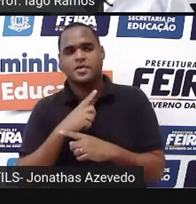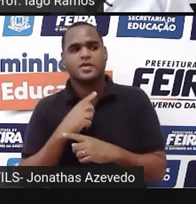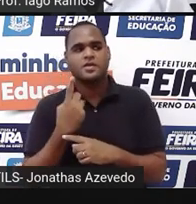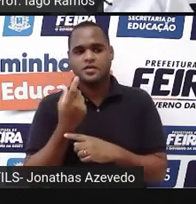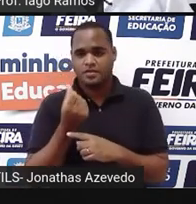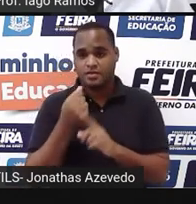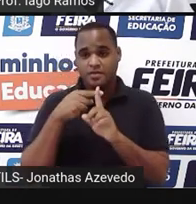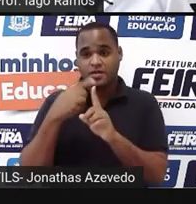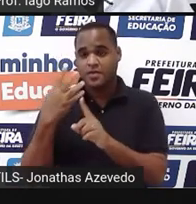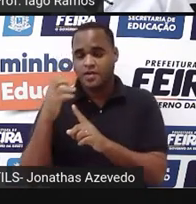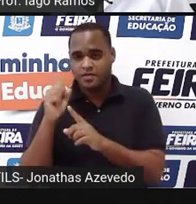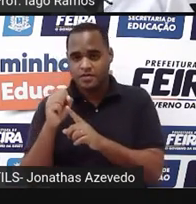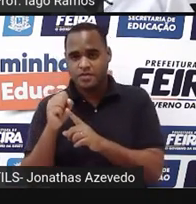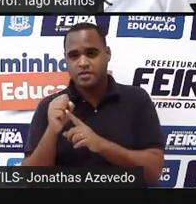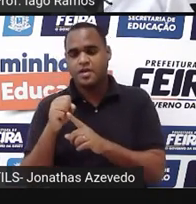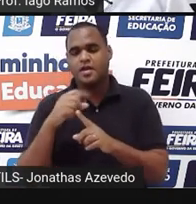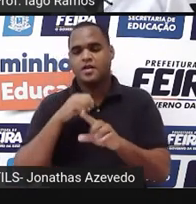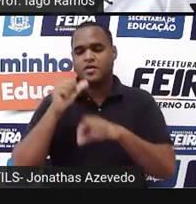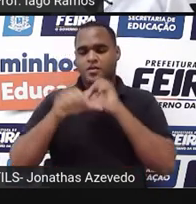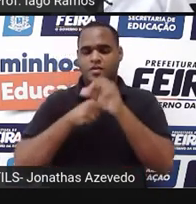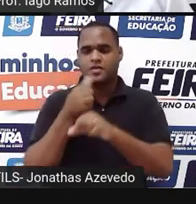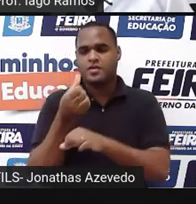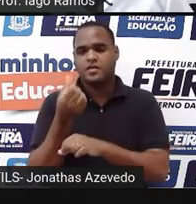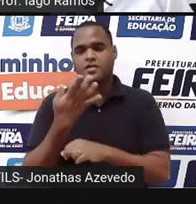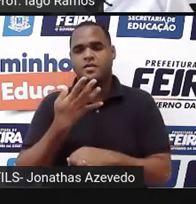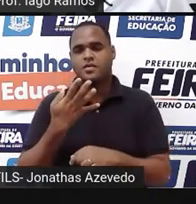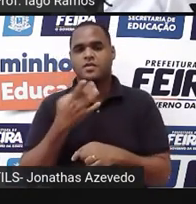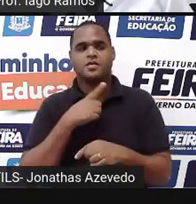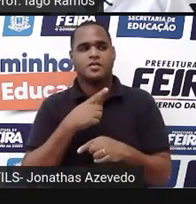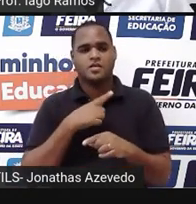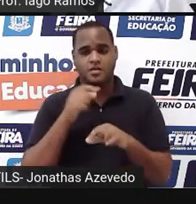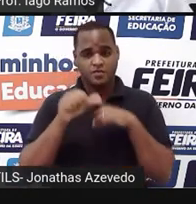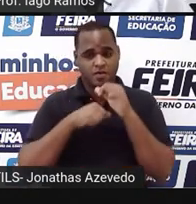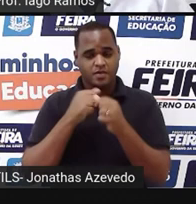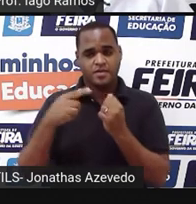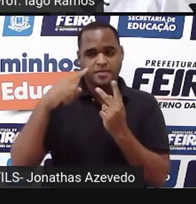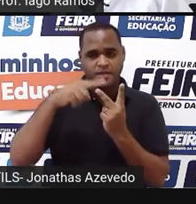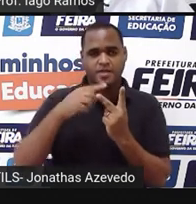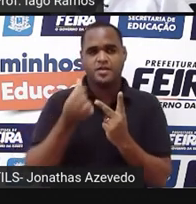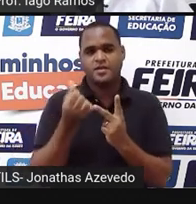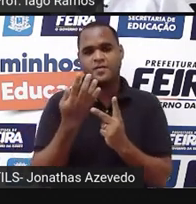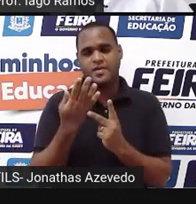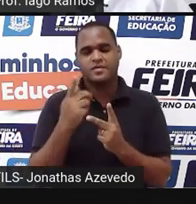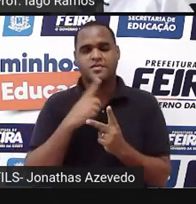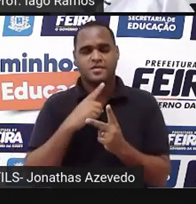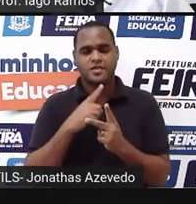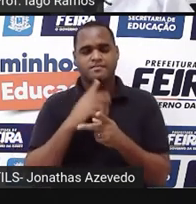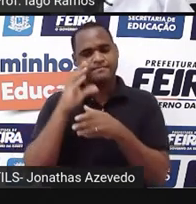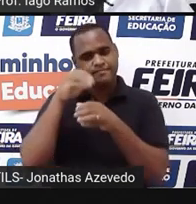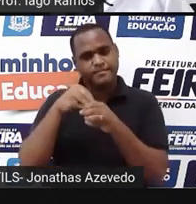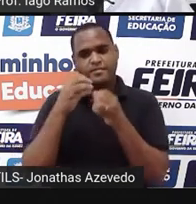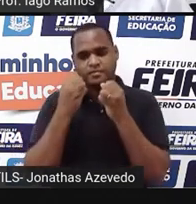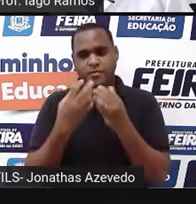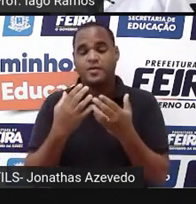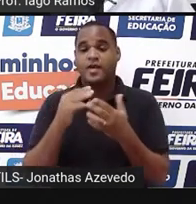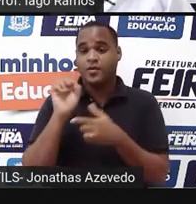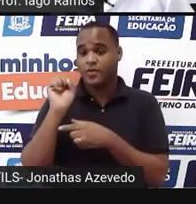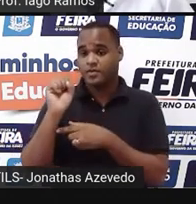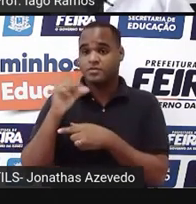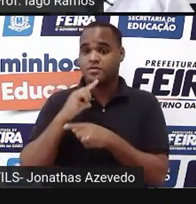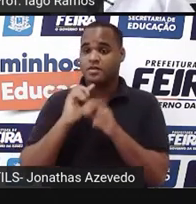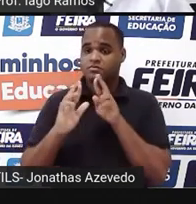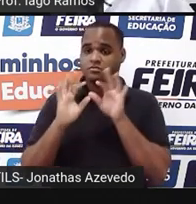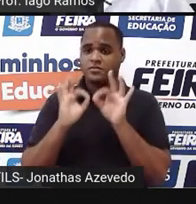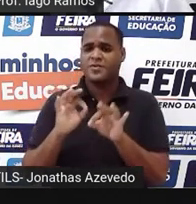mais 48 dá 64. Então, aquilo ali é raiz quadrada de 64, tá bom? Que é 8. Por que